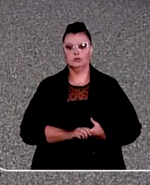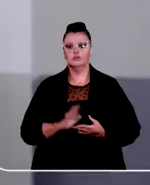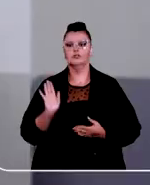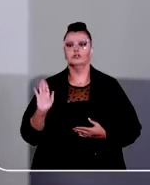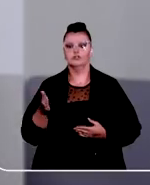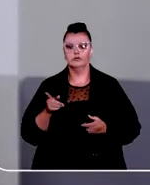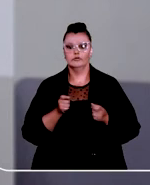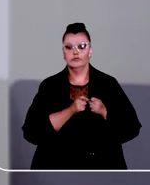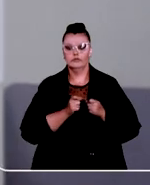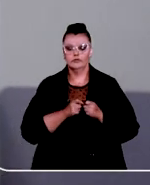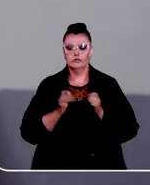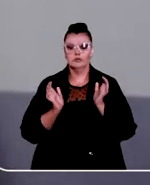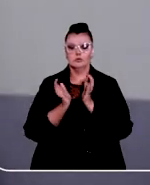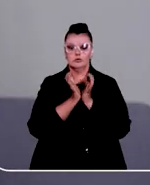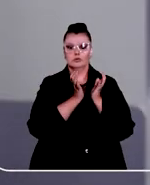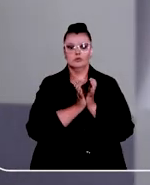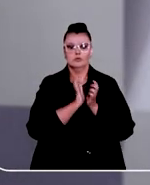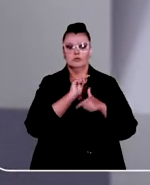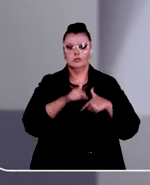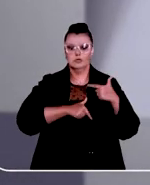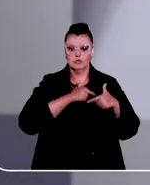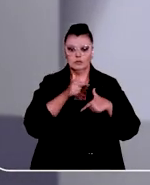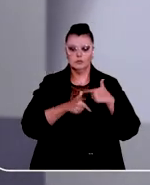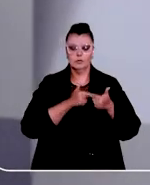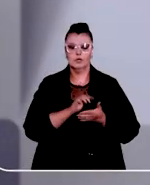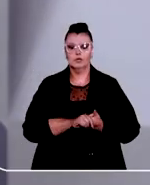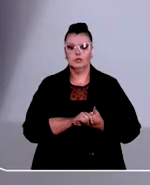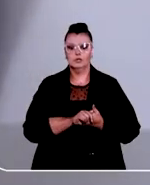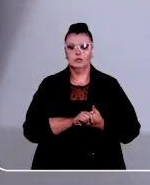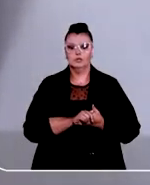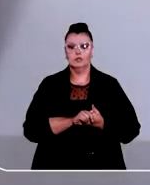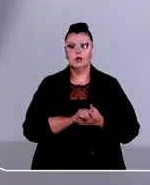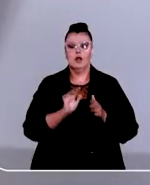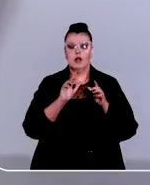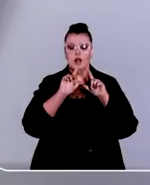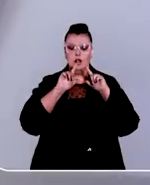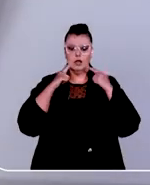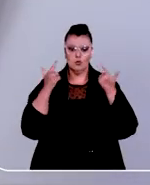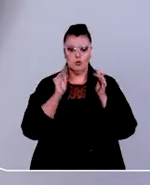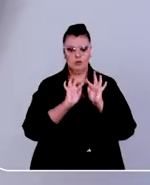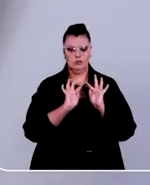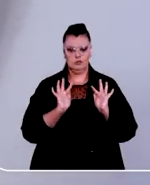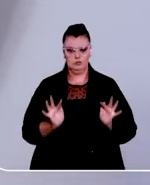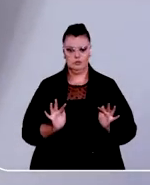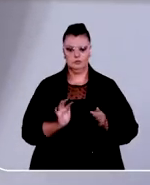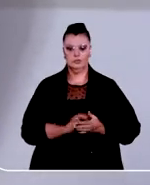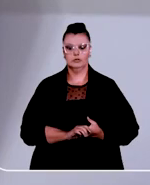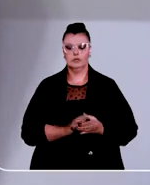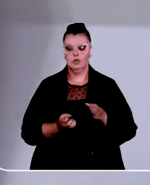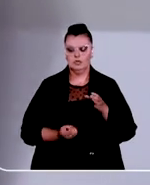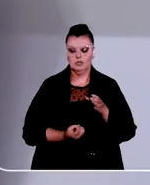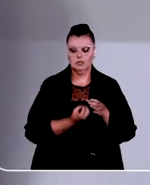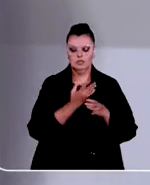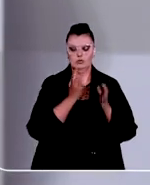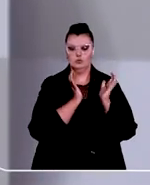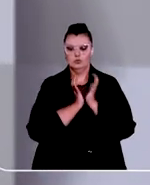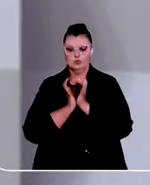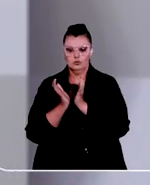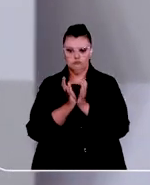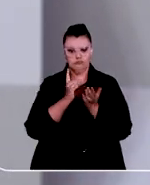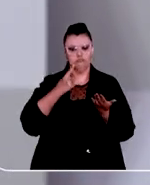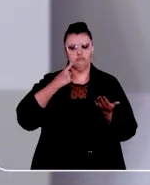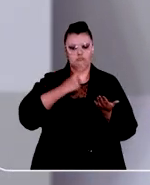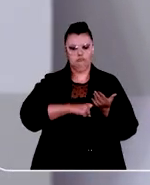STJ cada vez mais o tribunal está empenhado em aproximar O cidadão das decisões judiciais